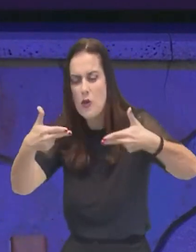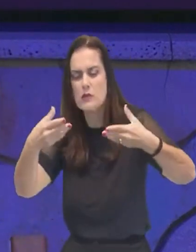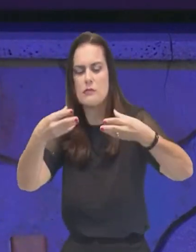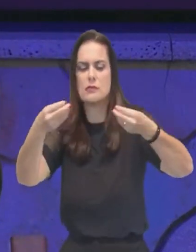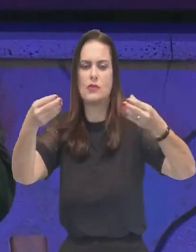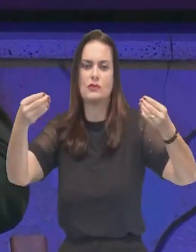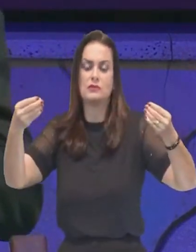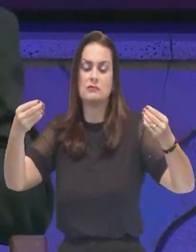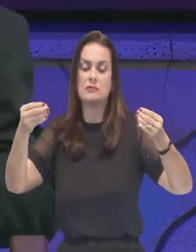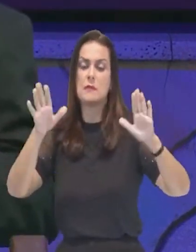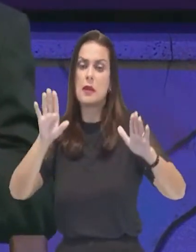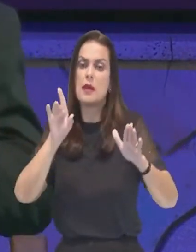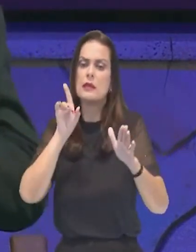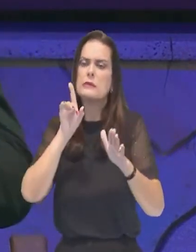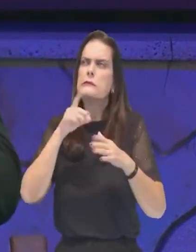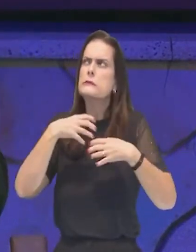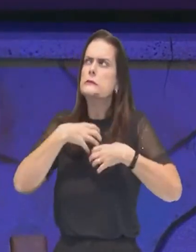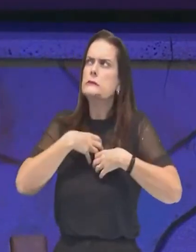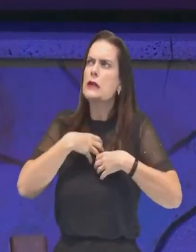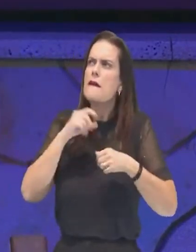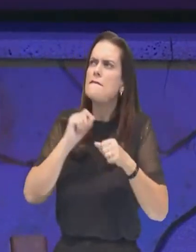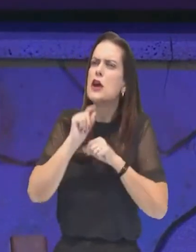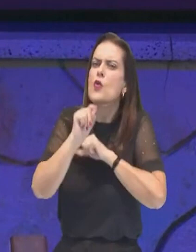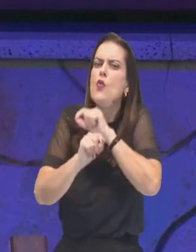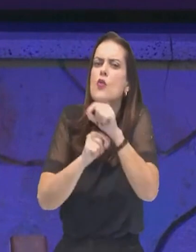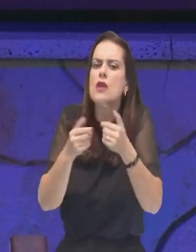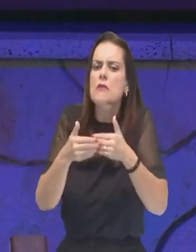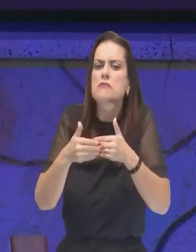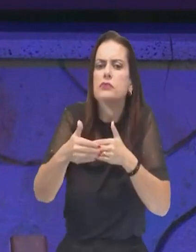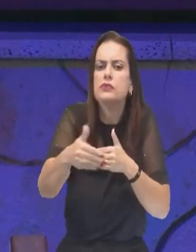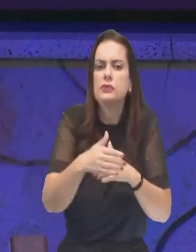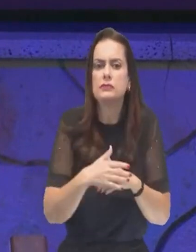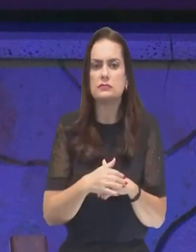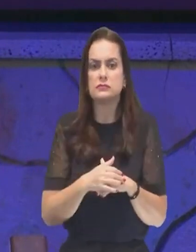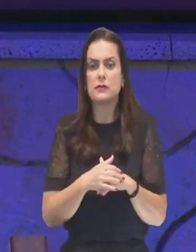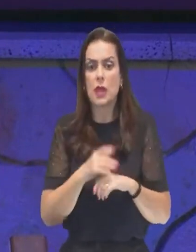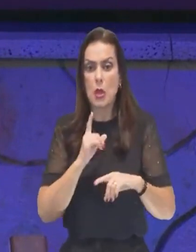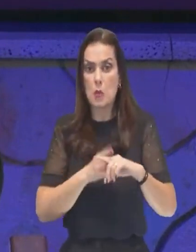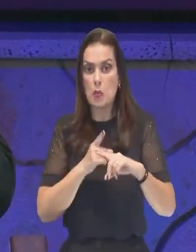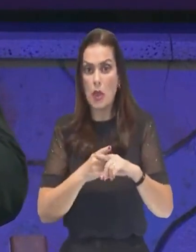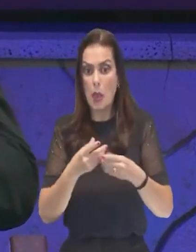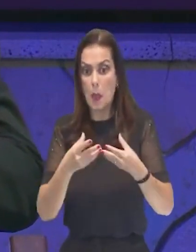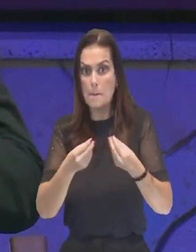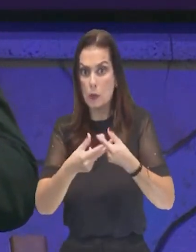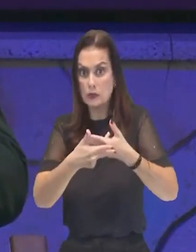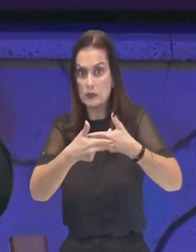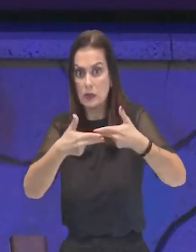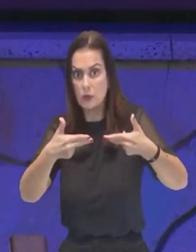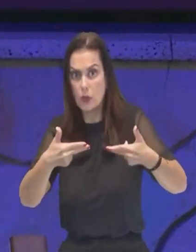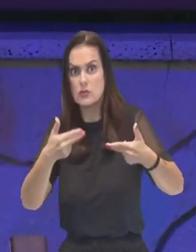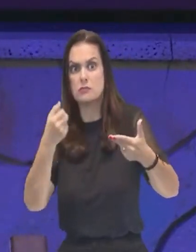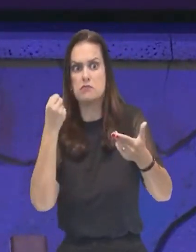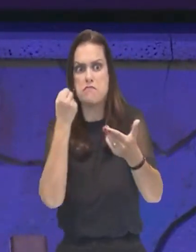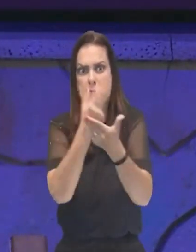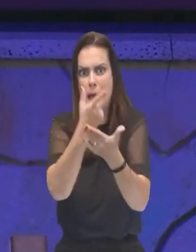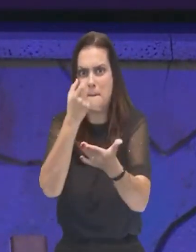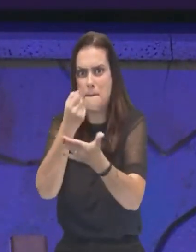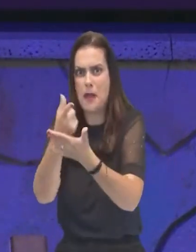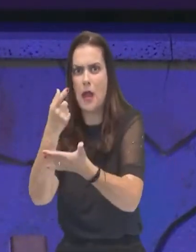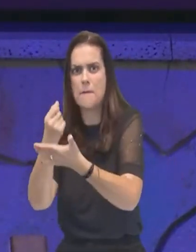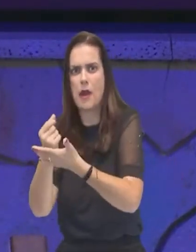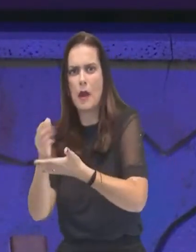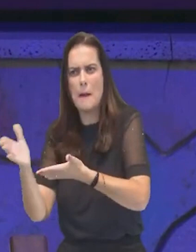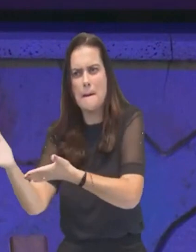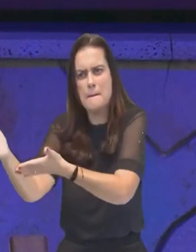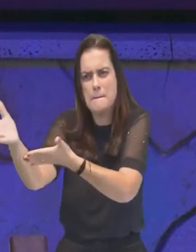Ele pergunta para si mesmo: o que farei? Os muitos frutos, queridos, olha que interessante, a sua muita